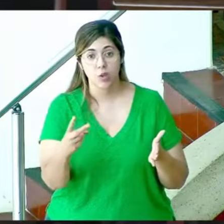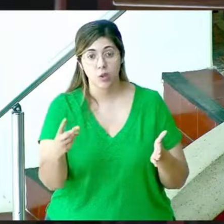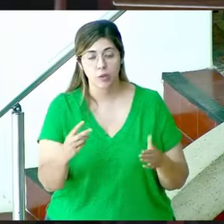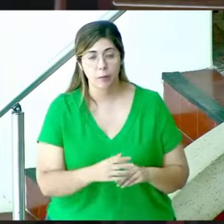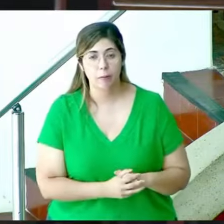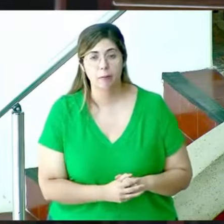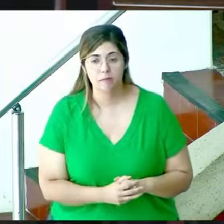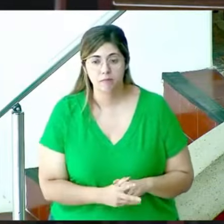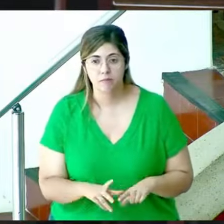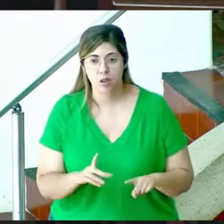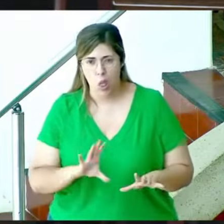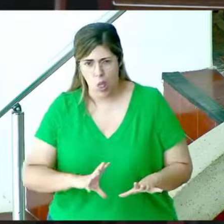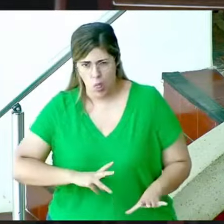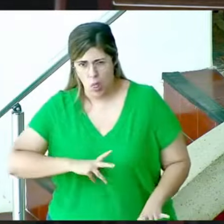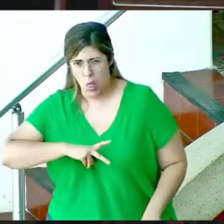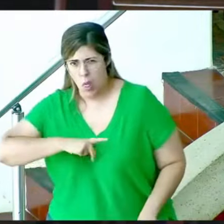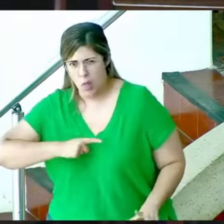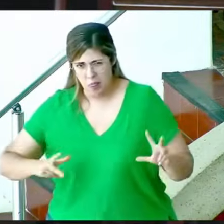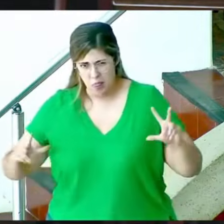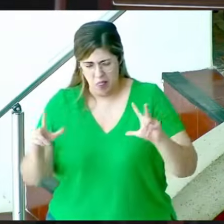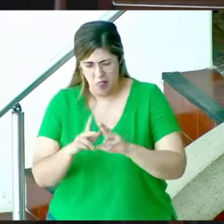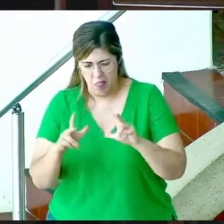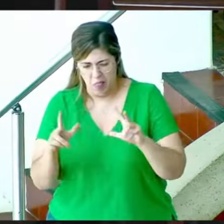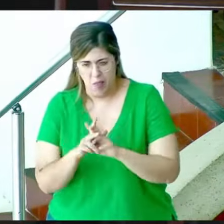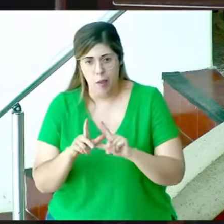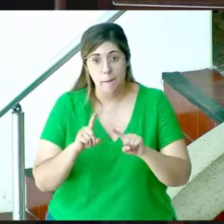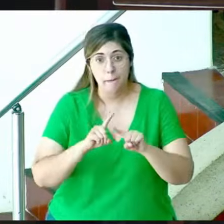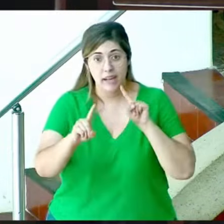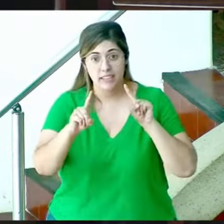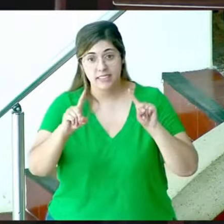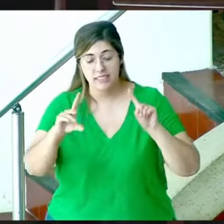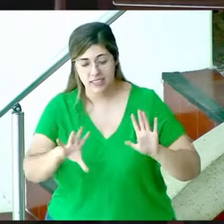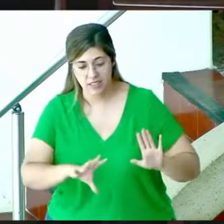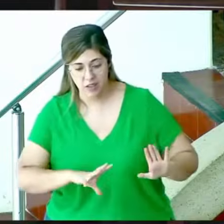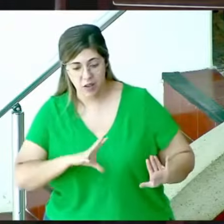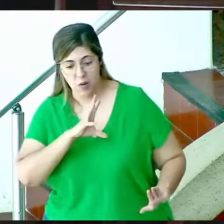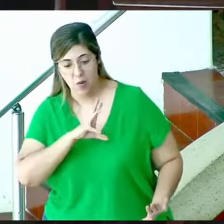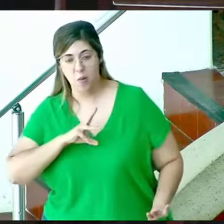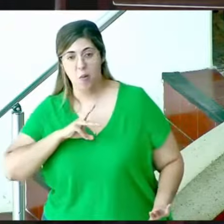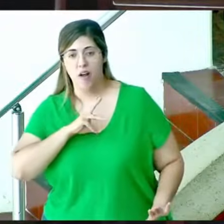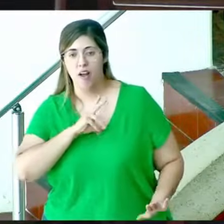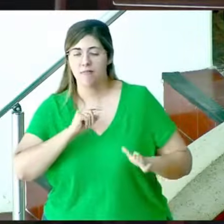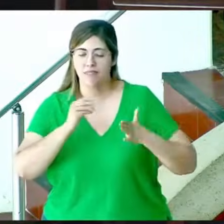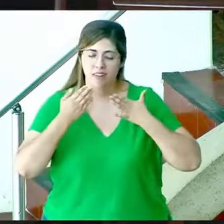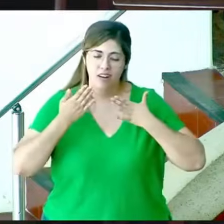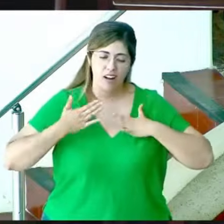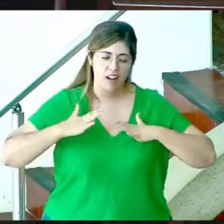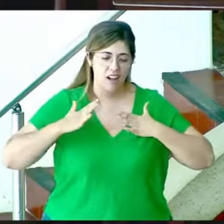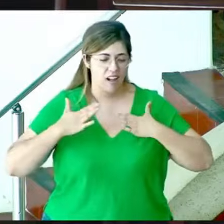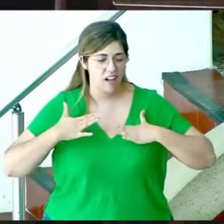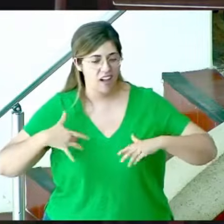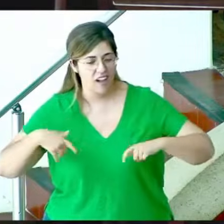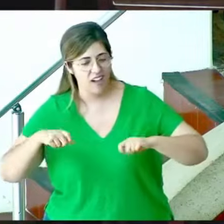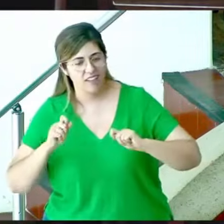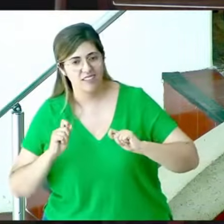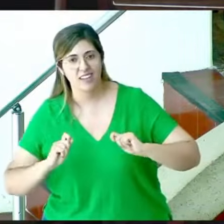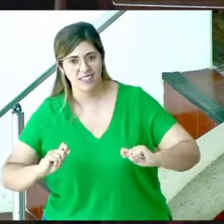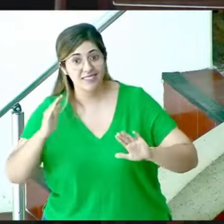mas o amor cobre todas as transgressões. O ódio sempre produzirá mais